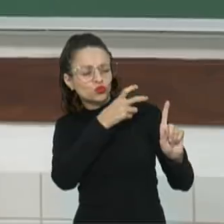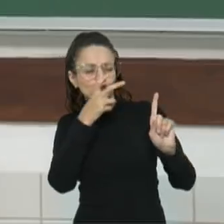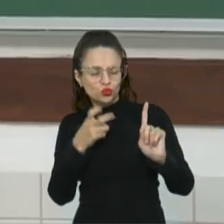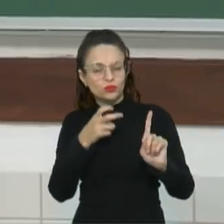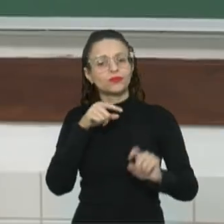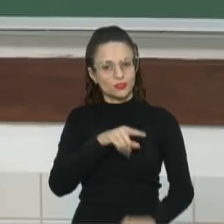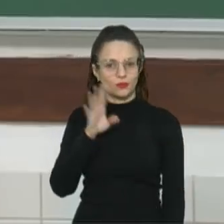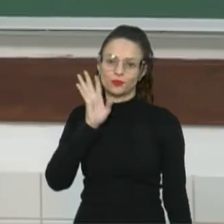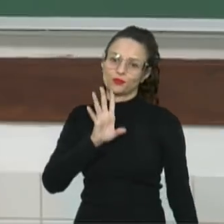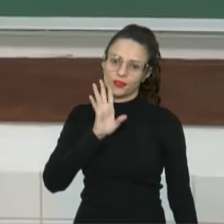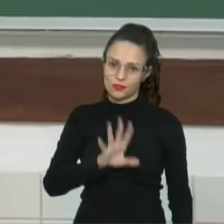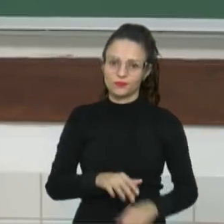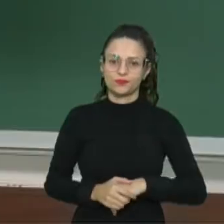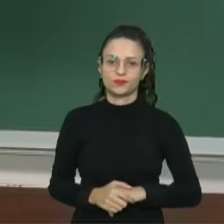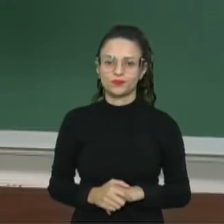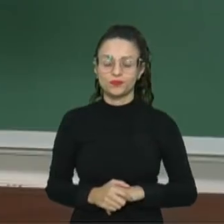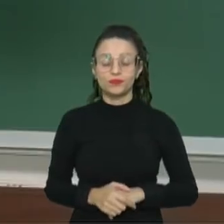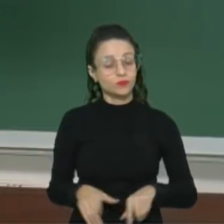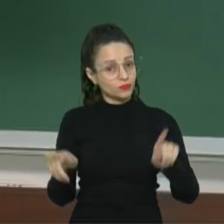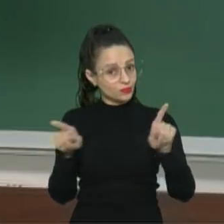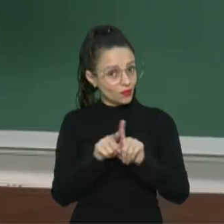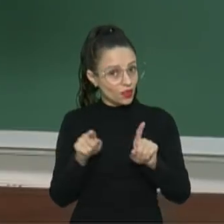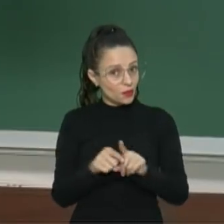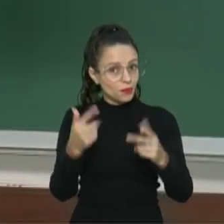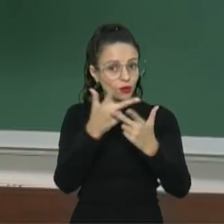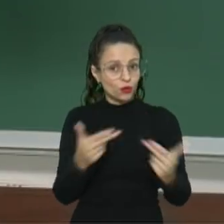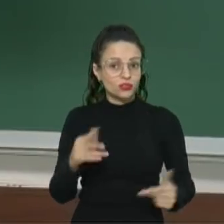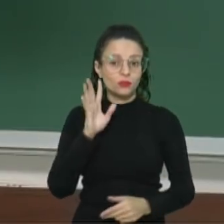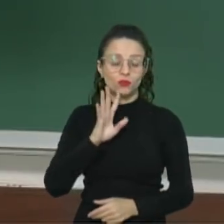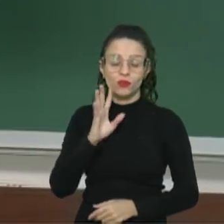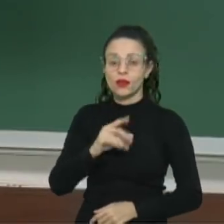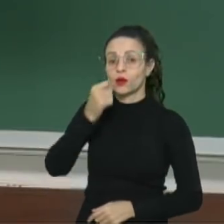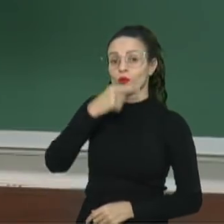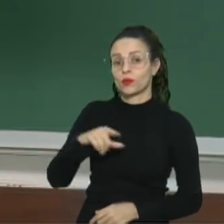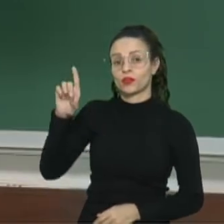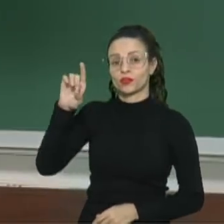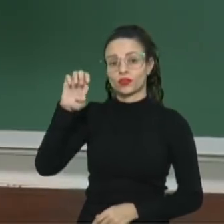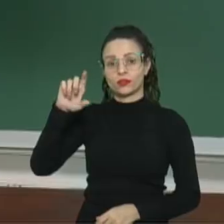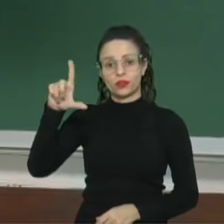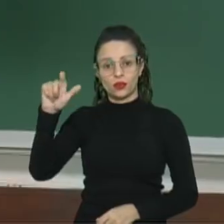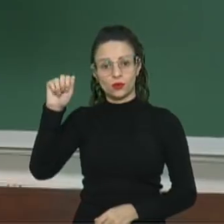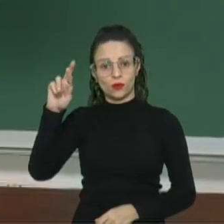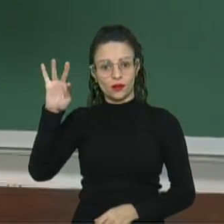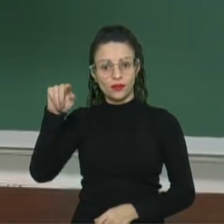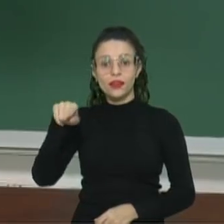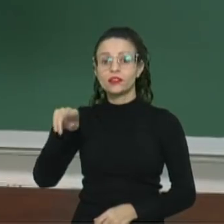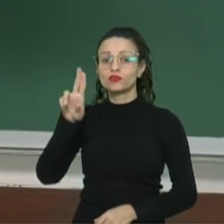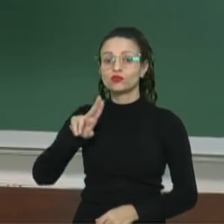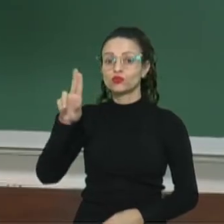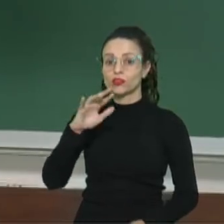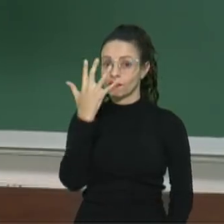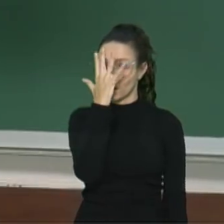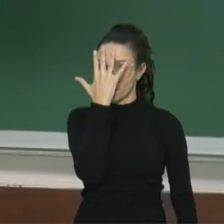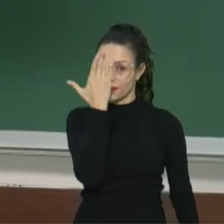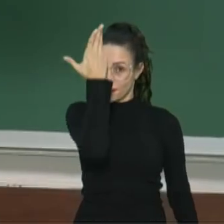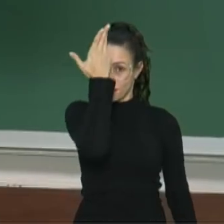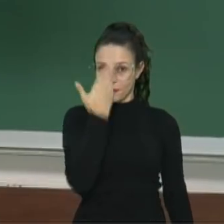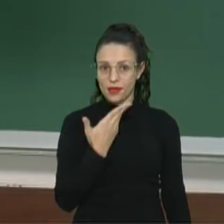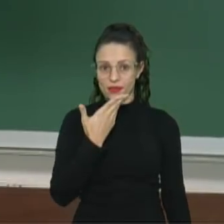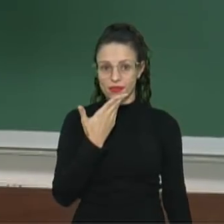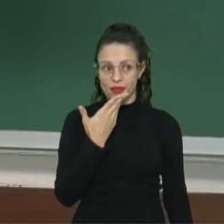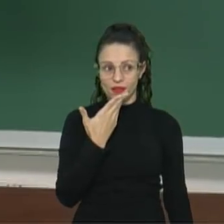é muito legal. Outra coisa da comédia dell'arte é que eles usavam meia máscara. Então,